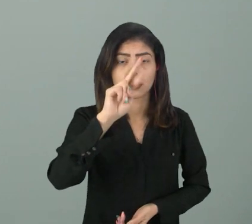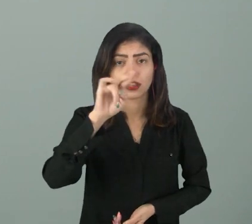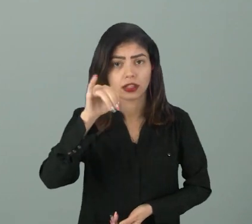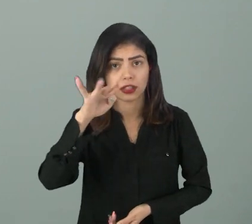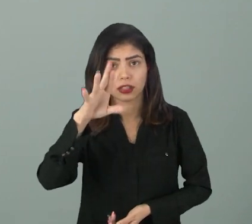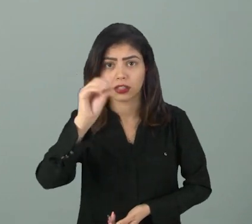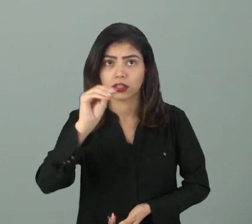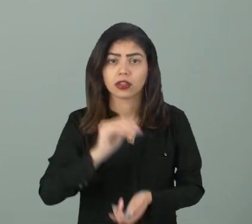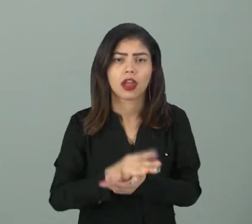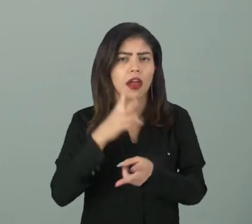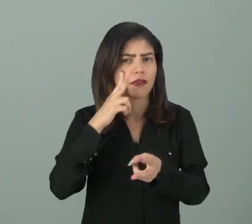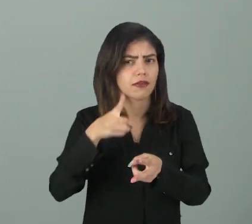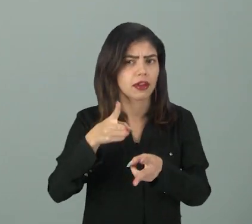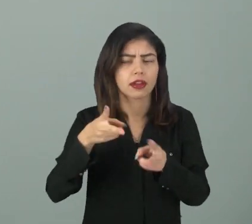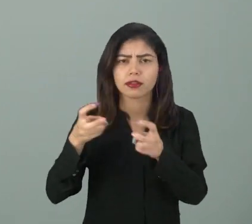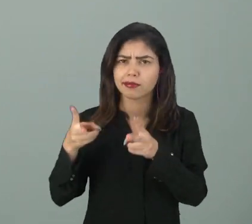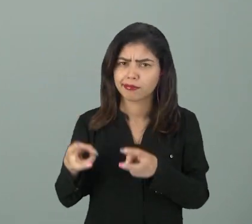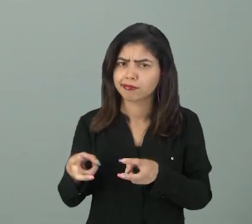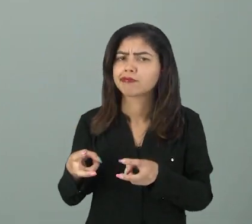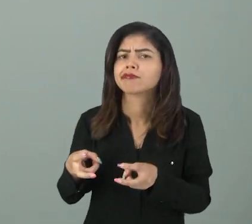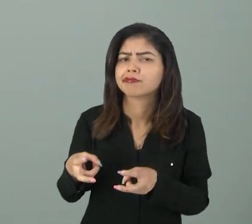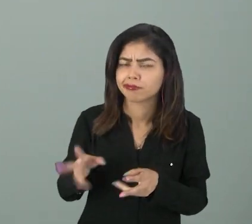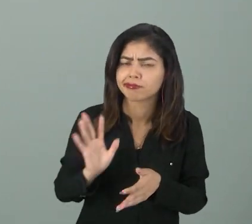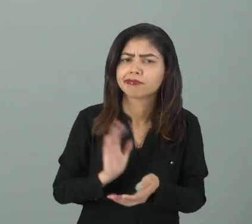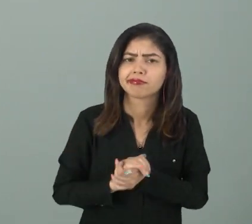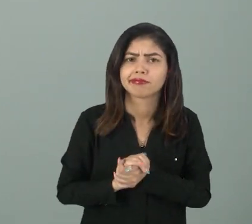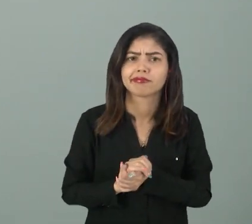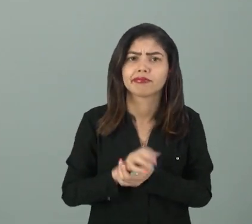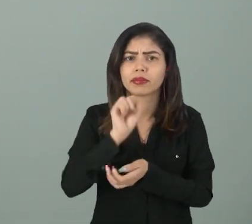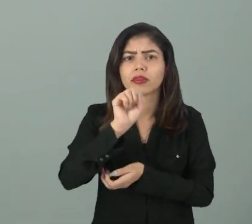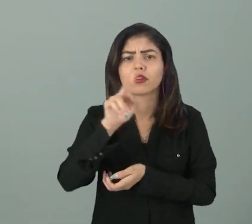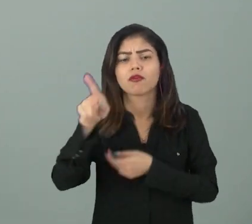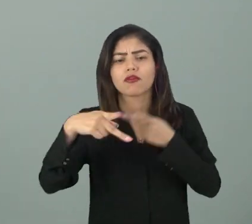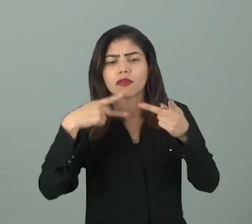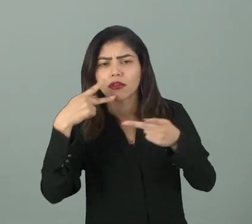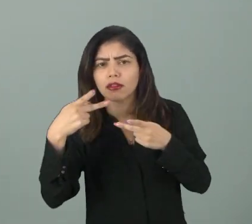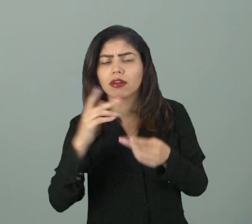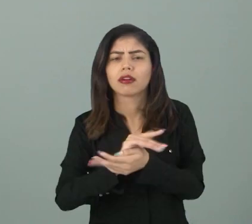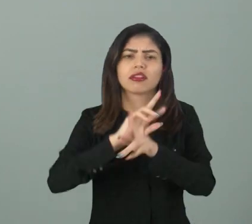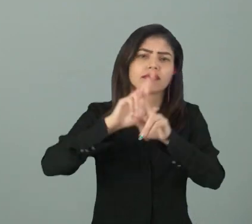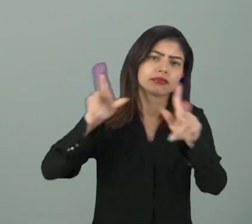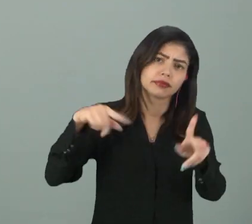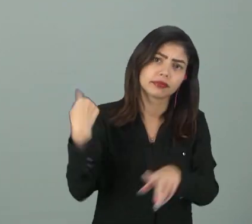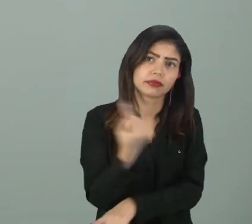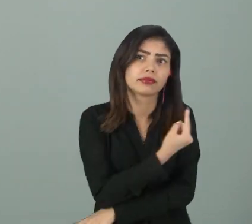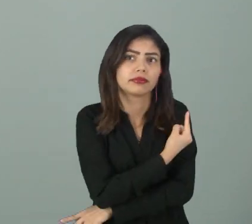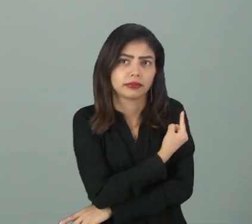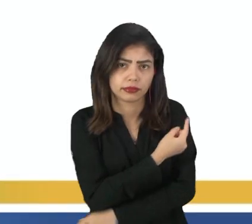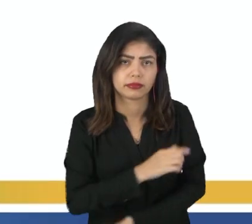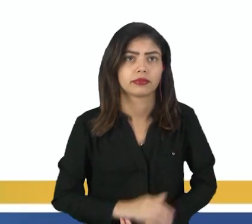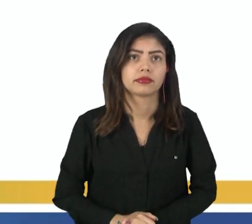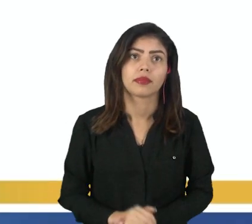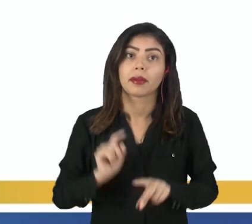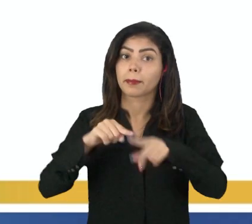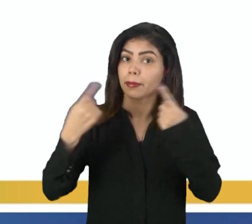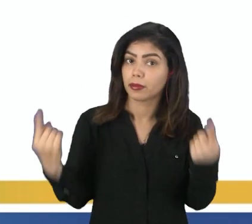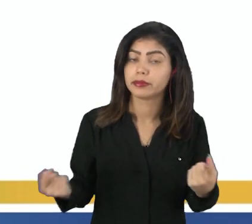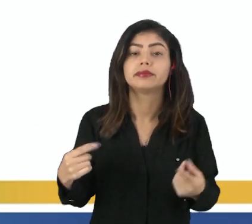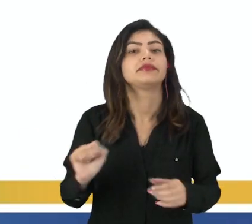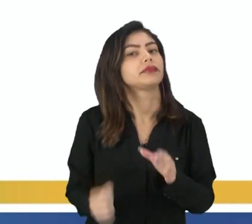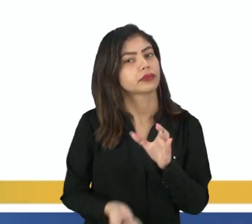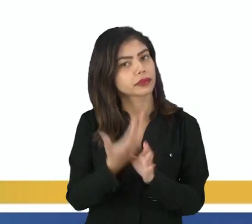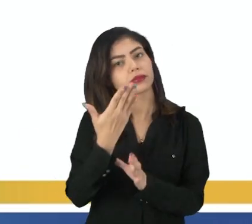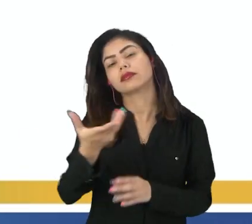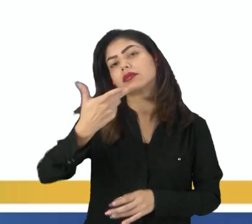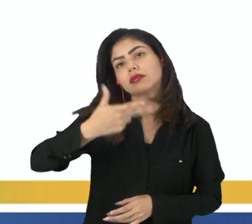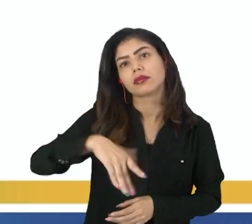suas entrevistas vê que realmente o sotaque, a forma de falar é totalmente diferente da nossa, embora a nossa